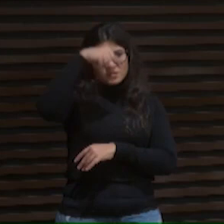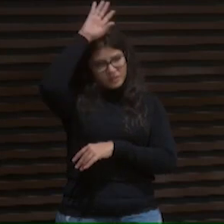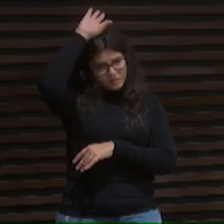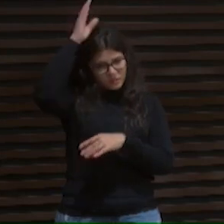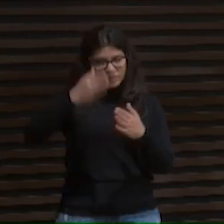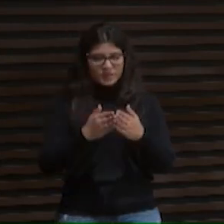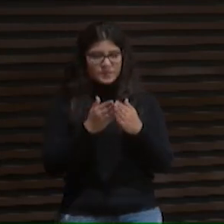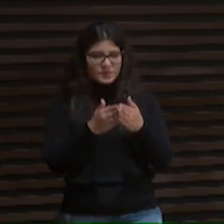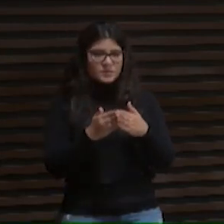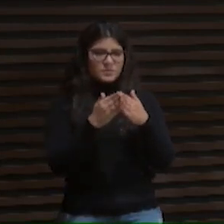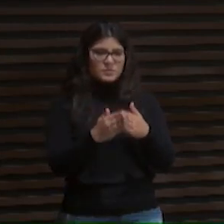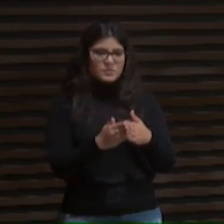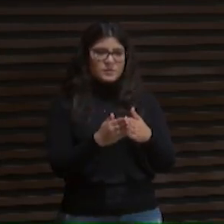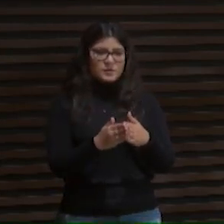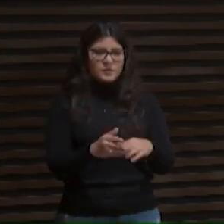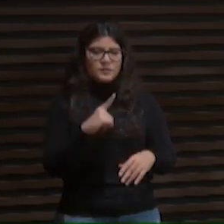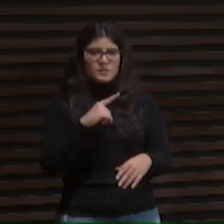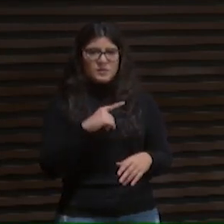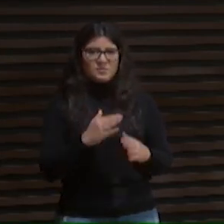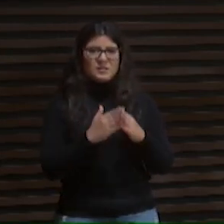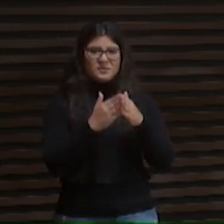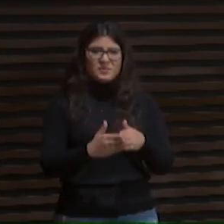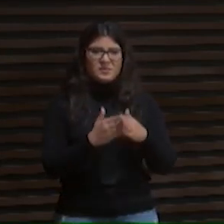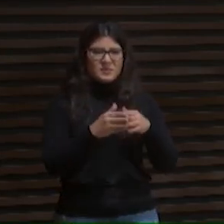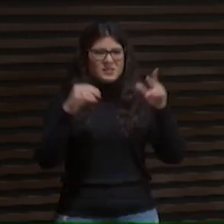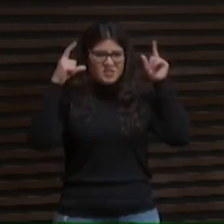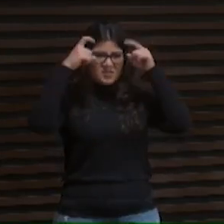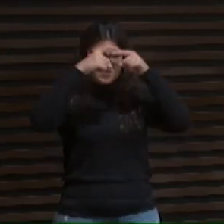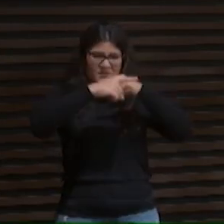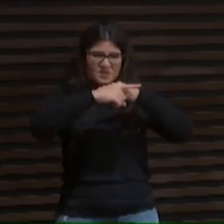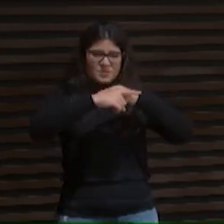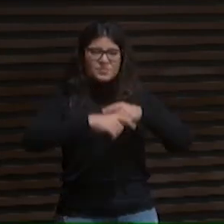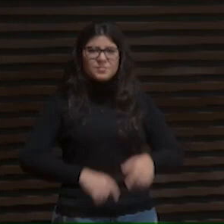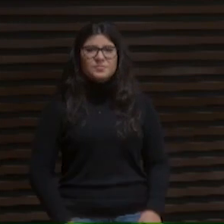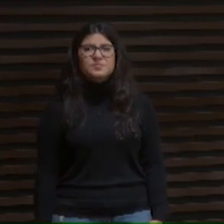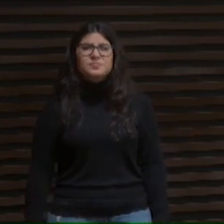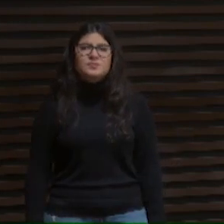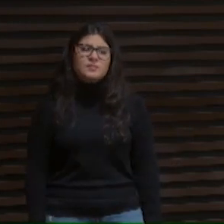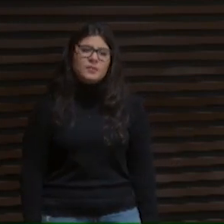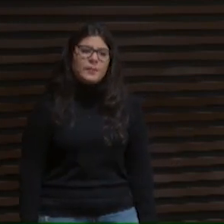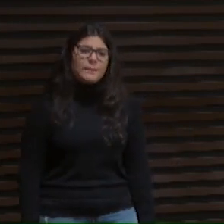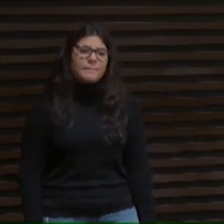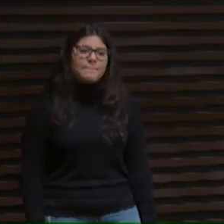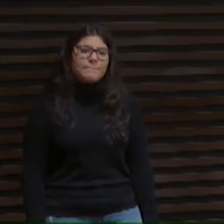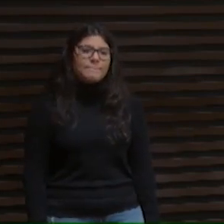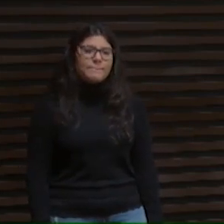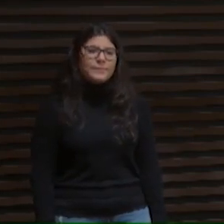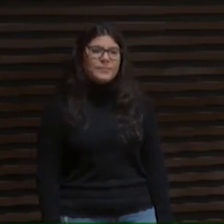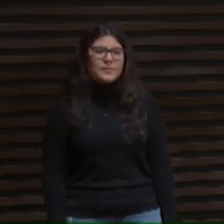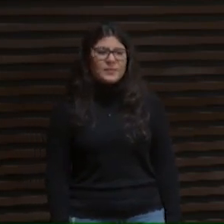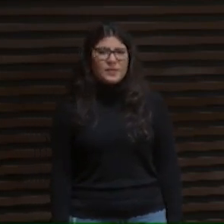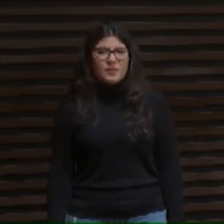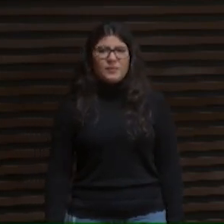uma travessia temerosa. Confesso que eu não achei o termo certo para essa travessia, mas ela é